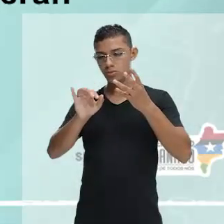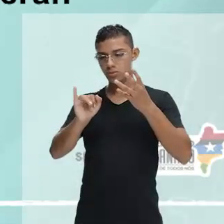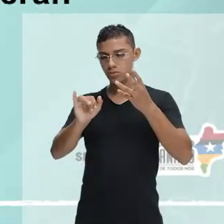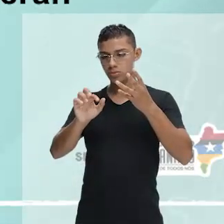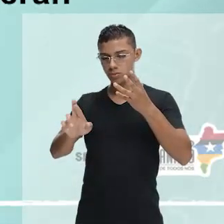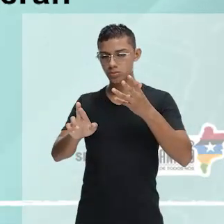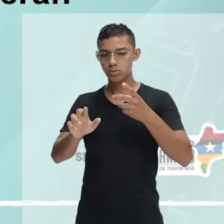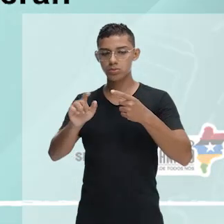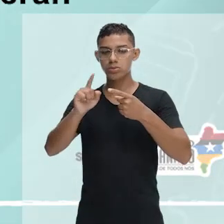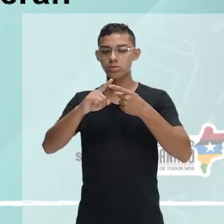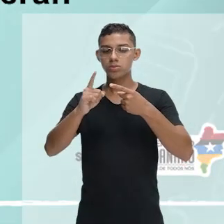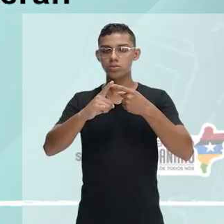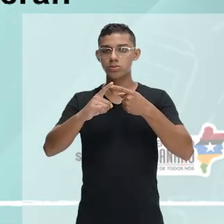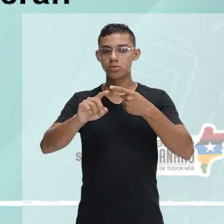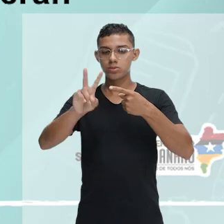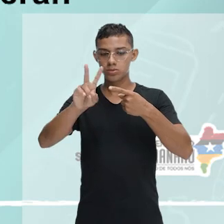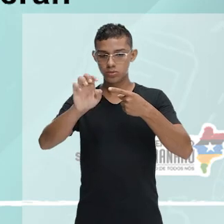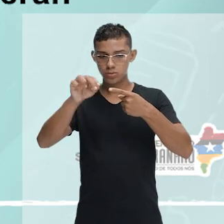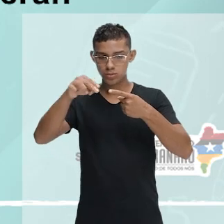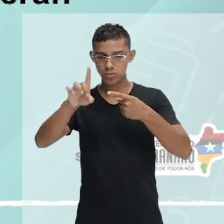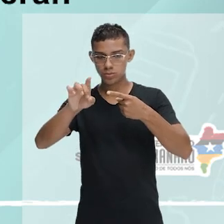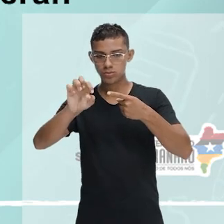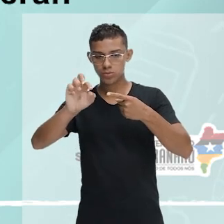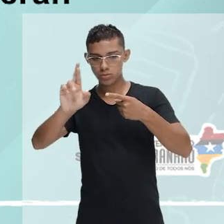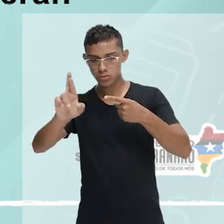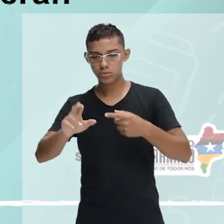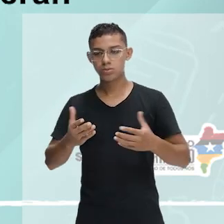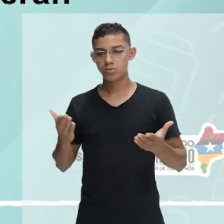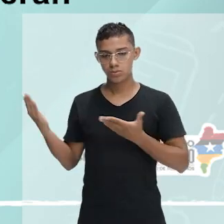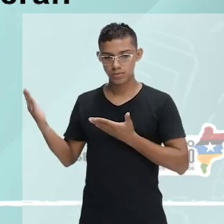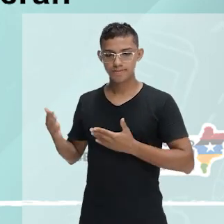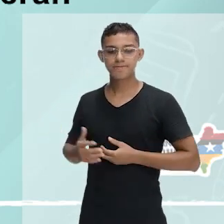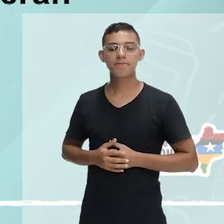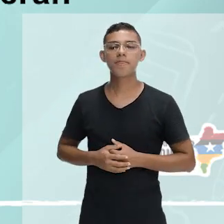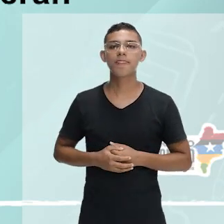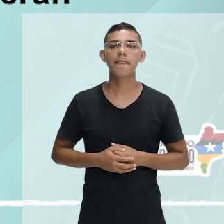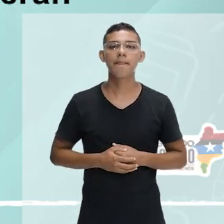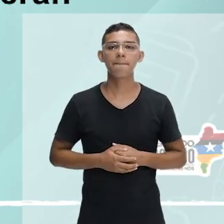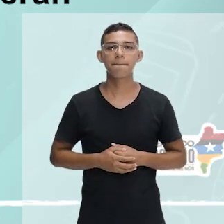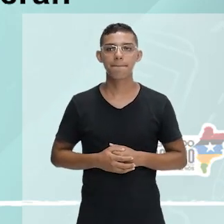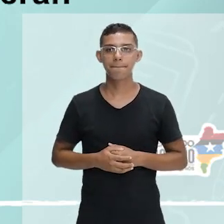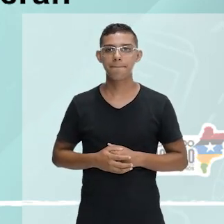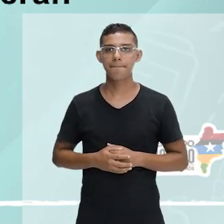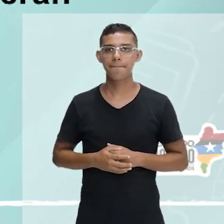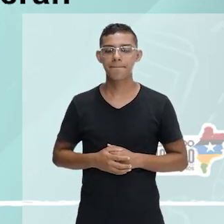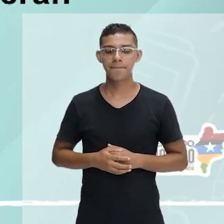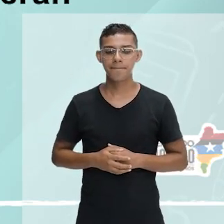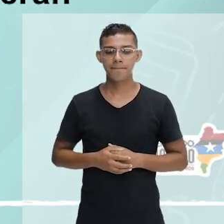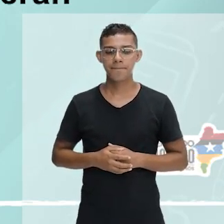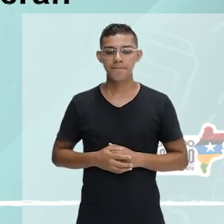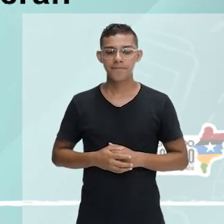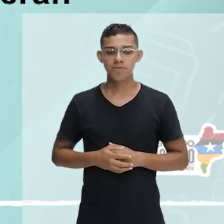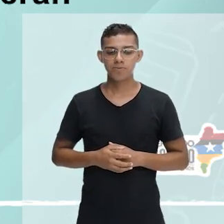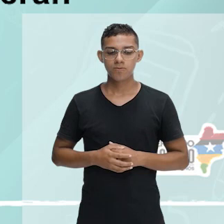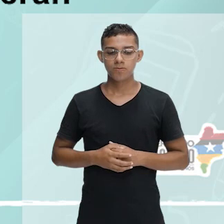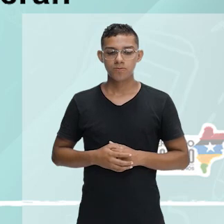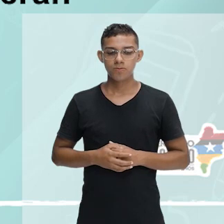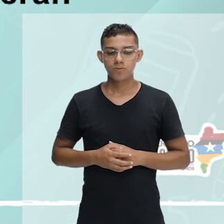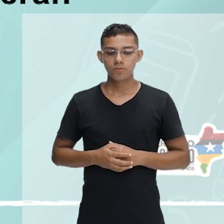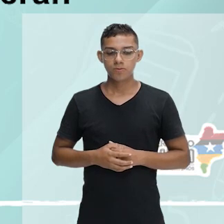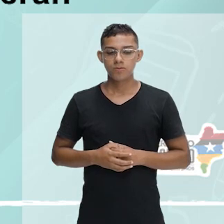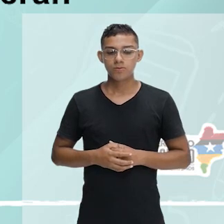Yo vendiera, tú vendieras, él vendiera, nosotros